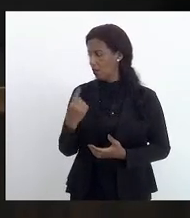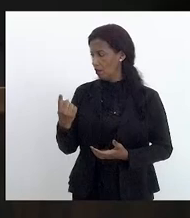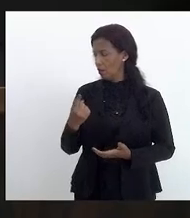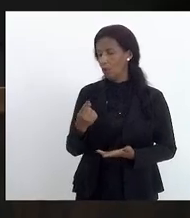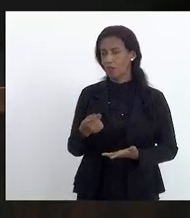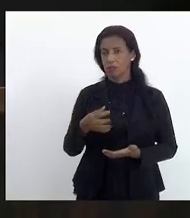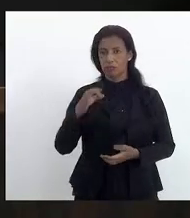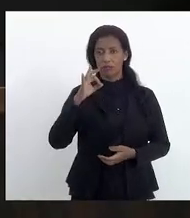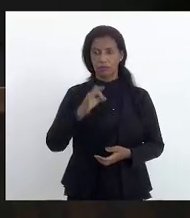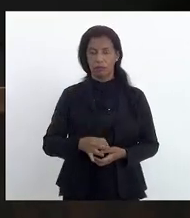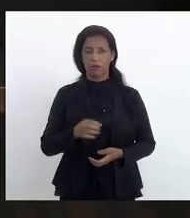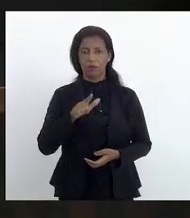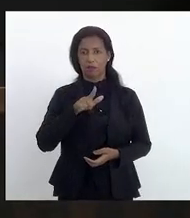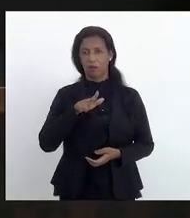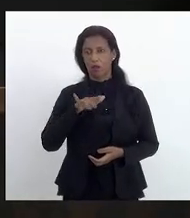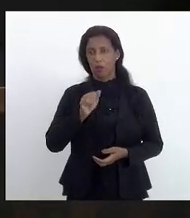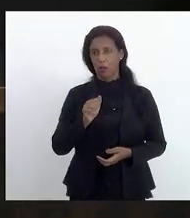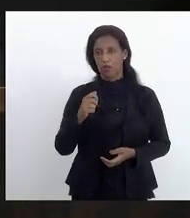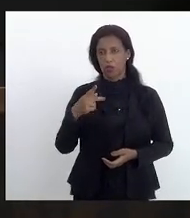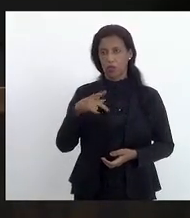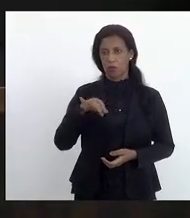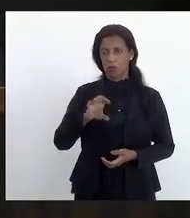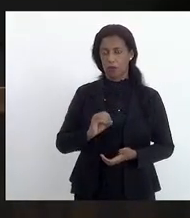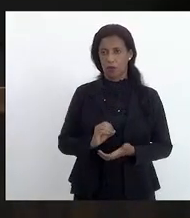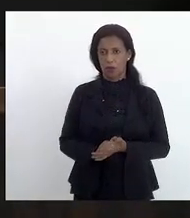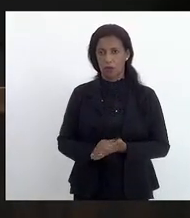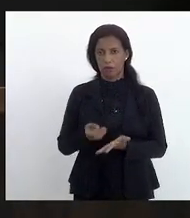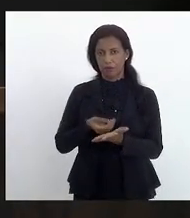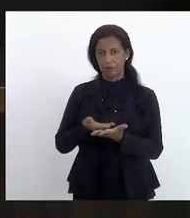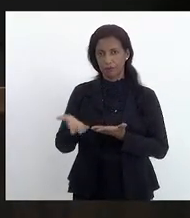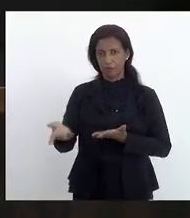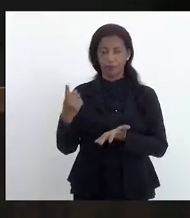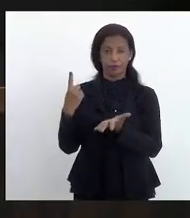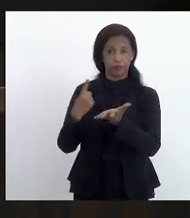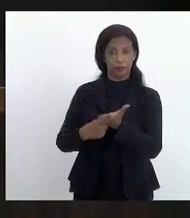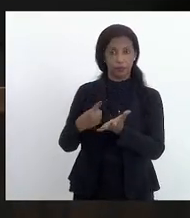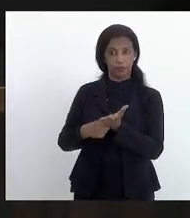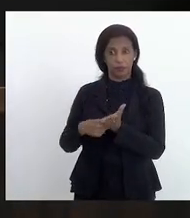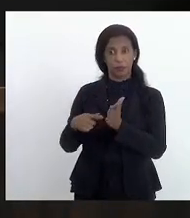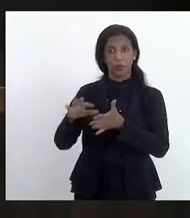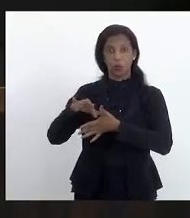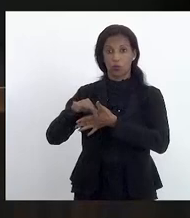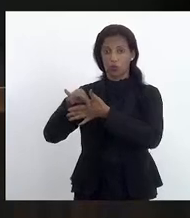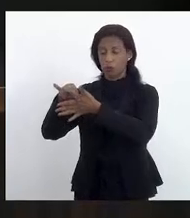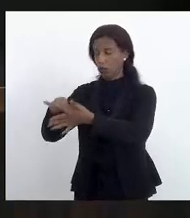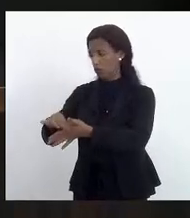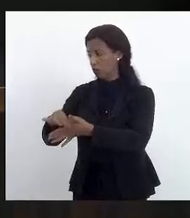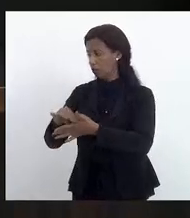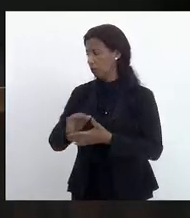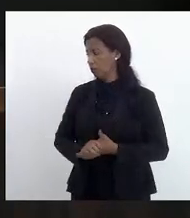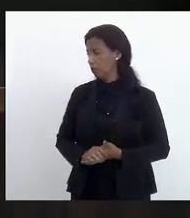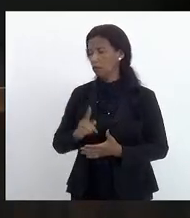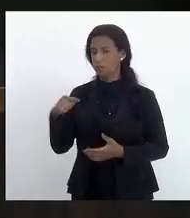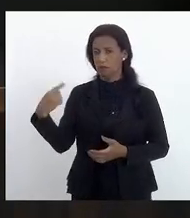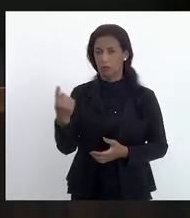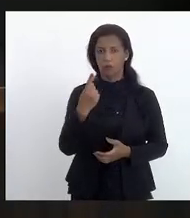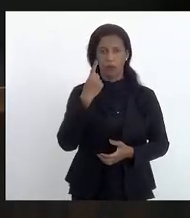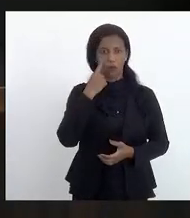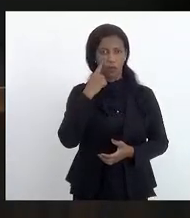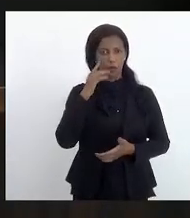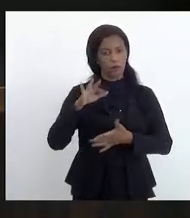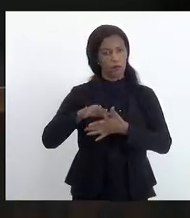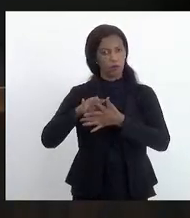estamos, certo, deputado Luiz Paulo, encaminhando esse compromisso com os líderes. Depois eu quero ouvir os líderes sobre